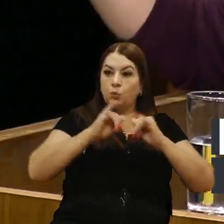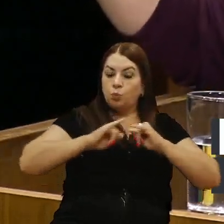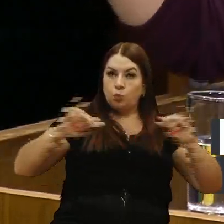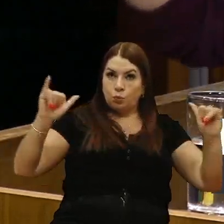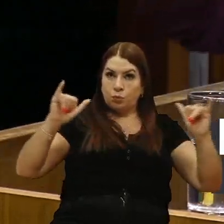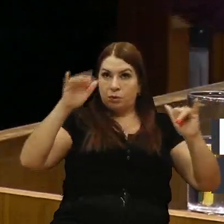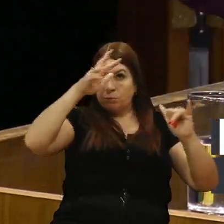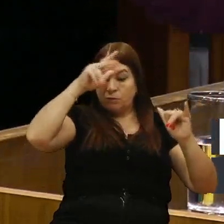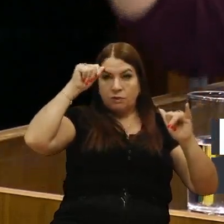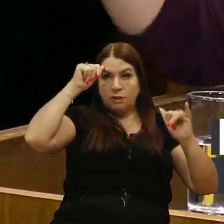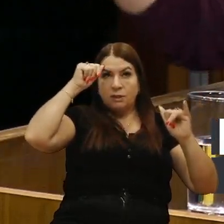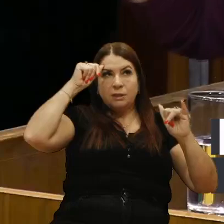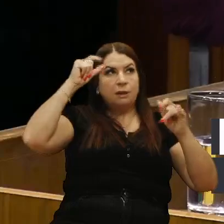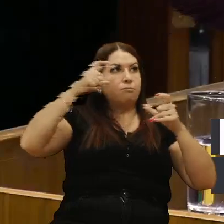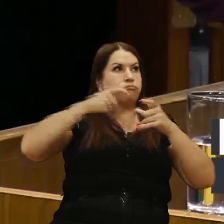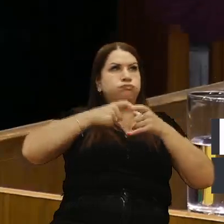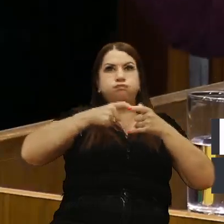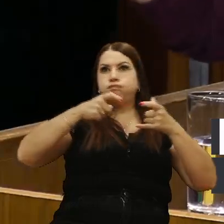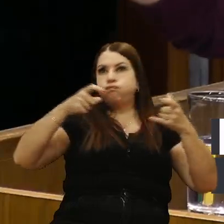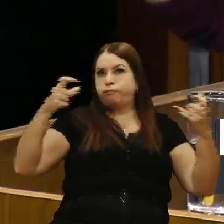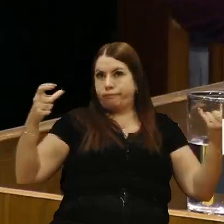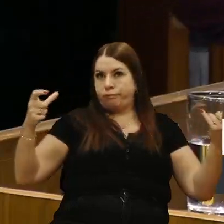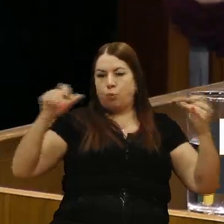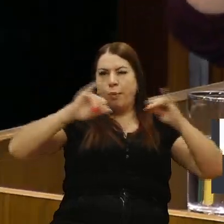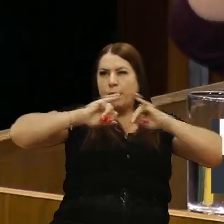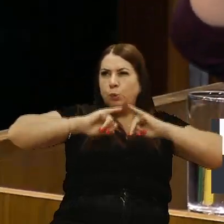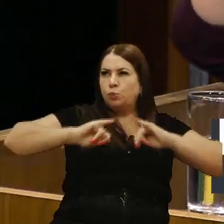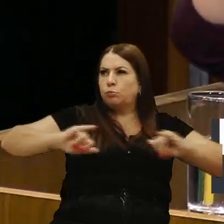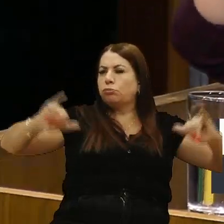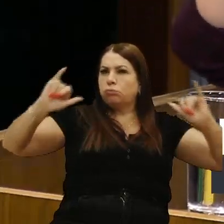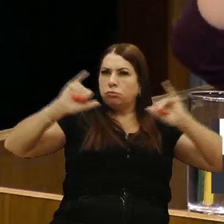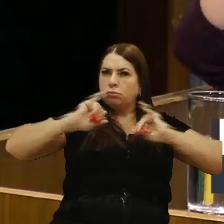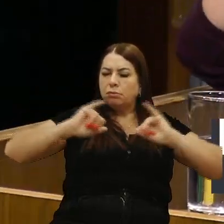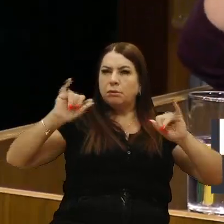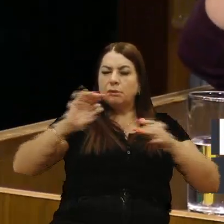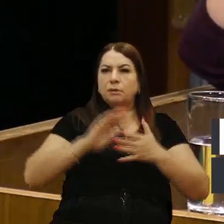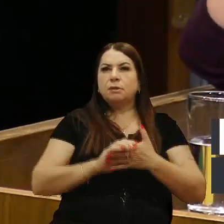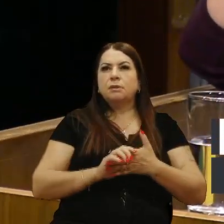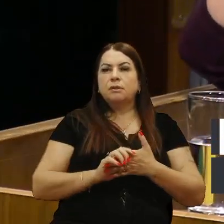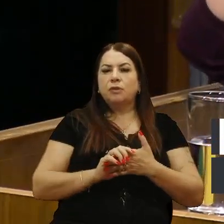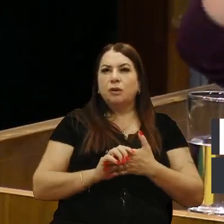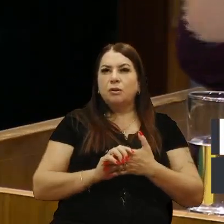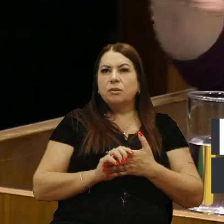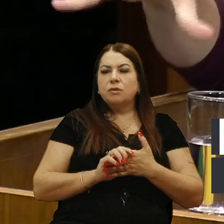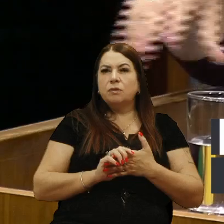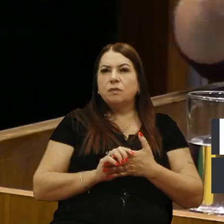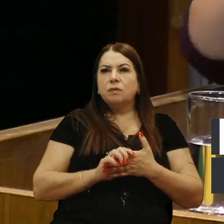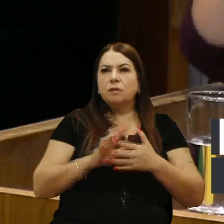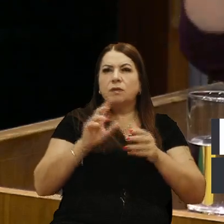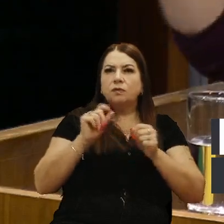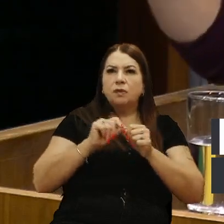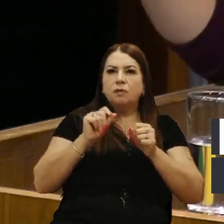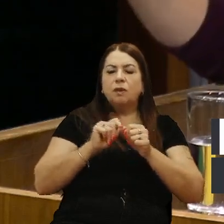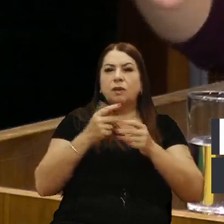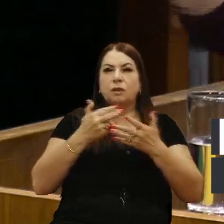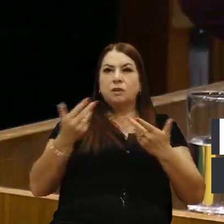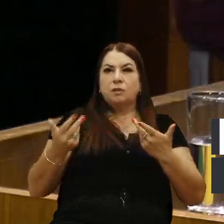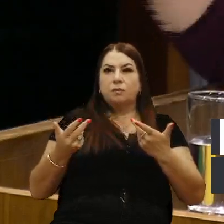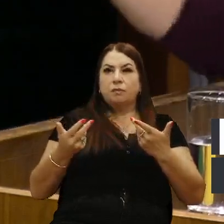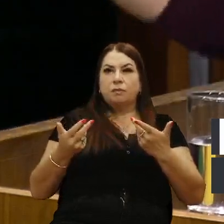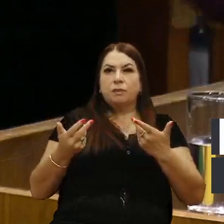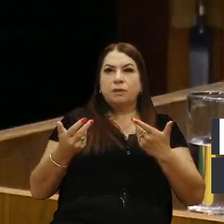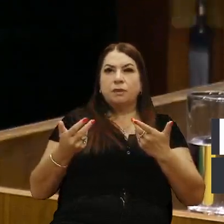da prefeitura é muito grande. O anúncio, a obra vai ser feita, realizada,